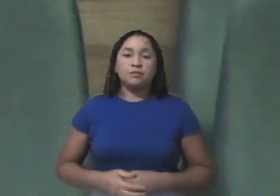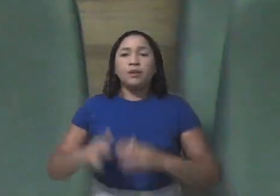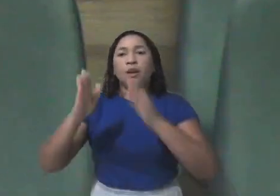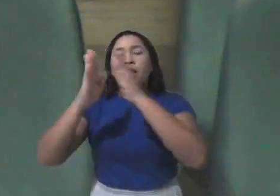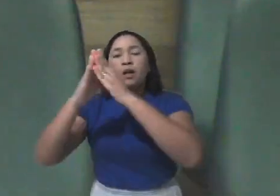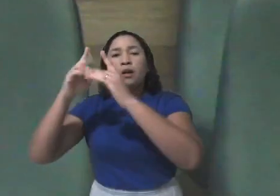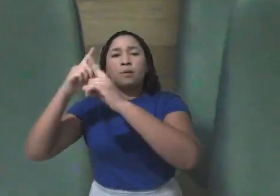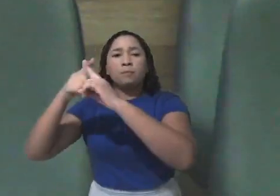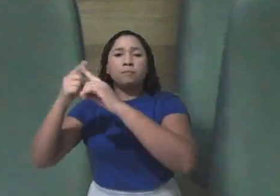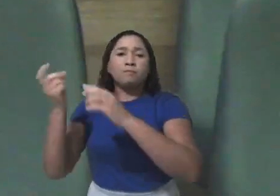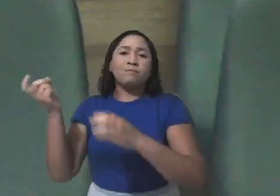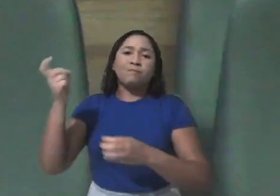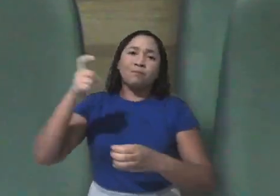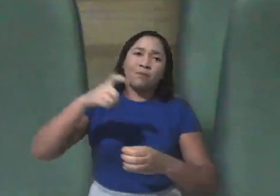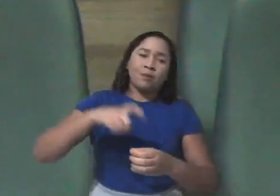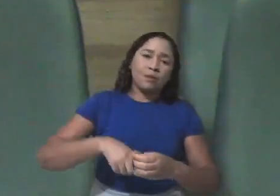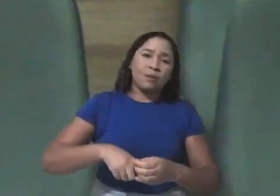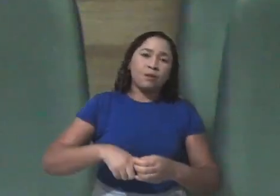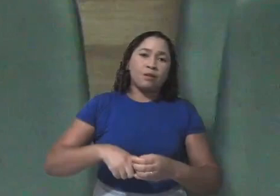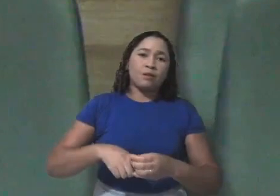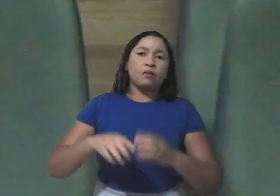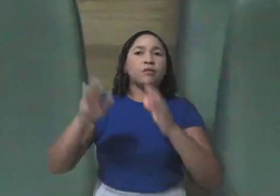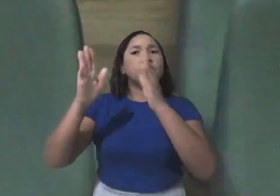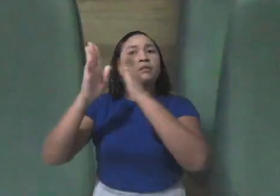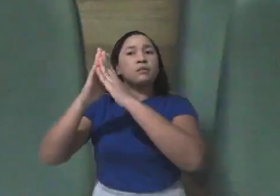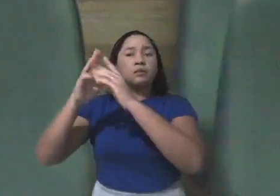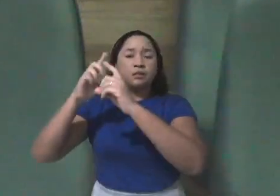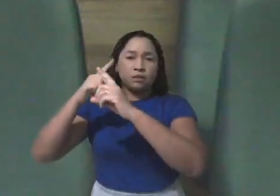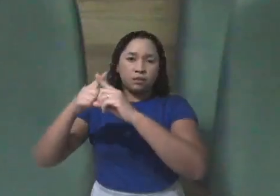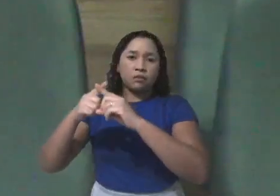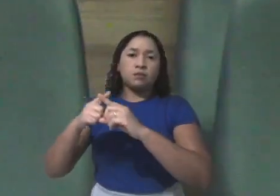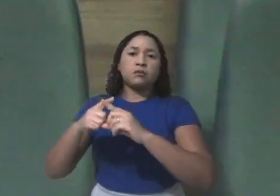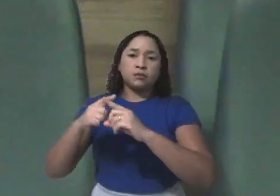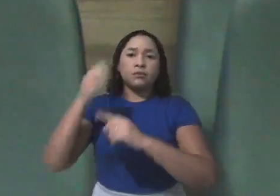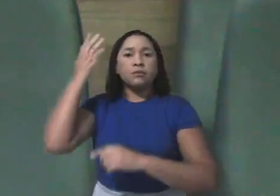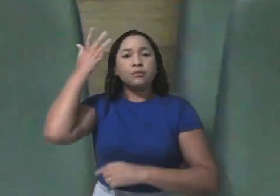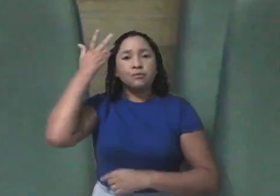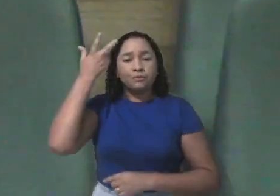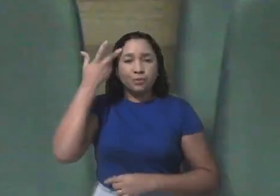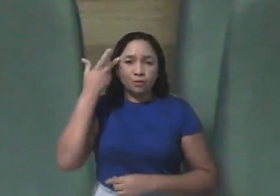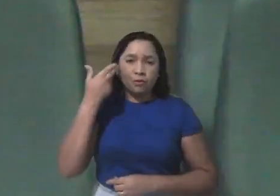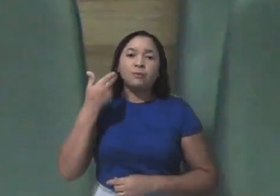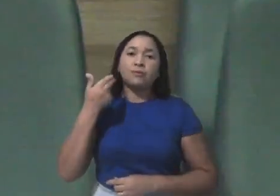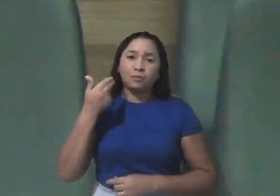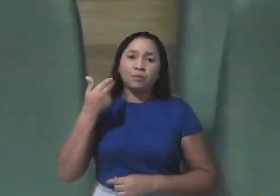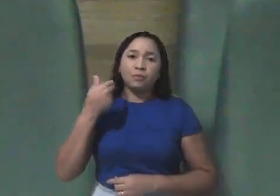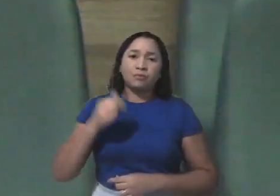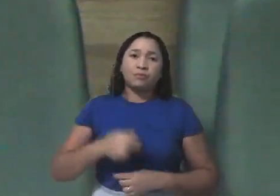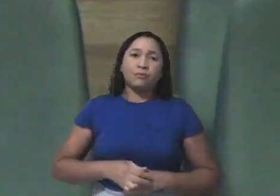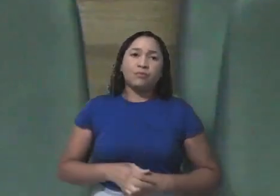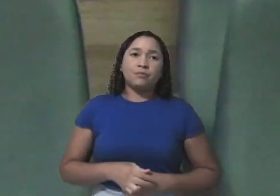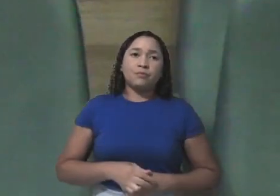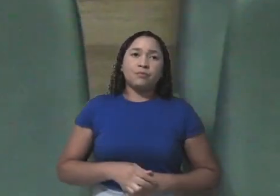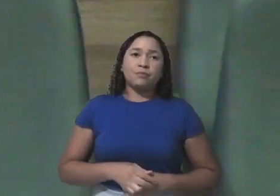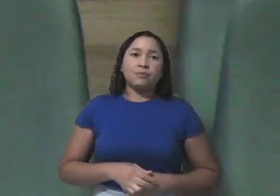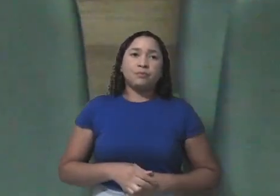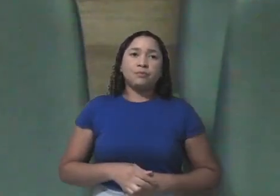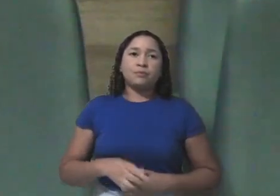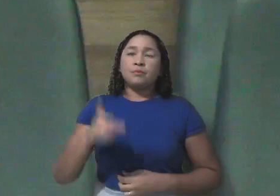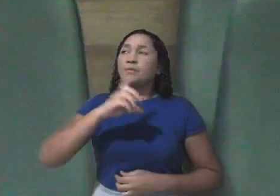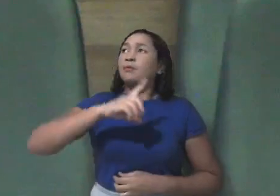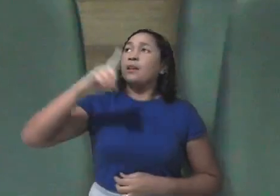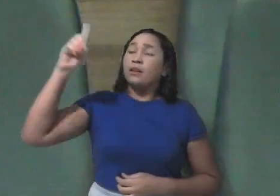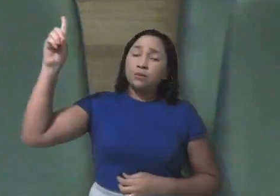Jeová, para que volte a ser plenamente Deus, o Deus de